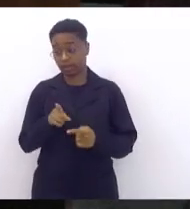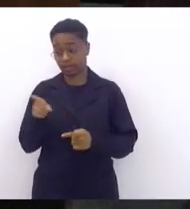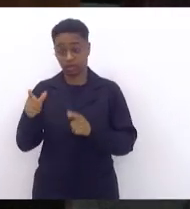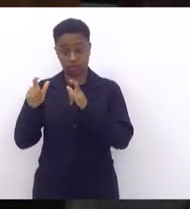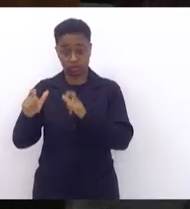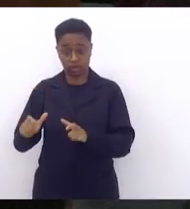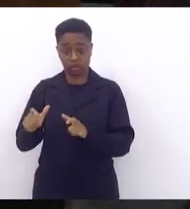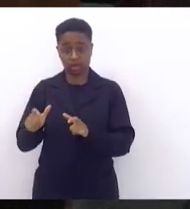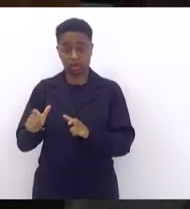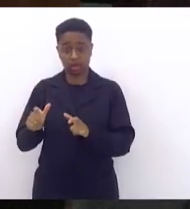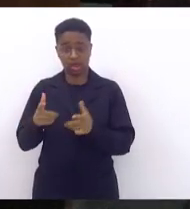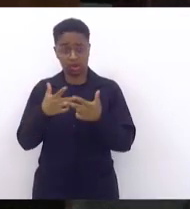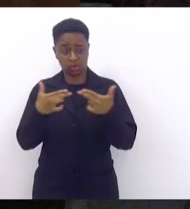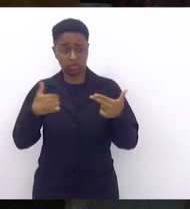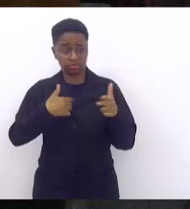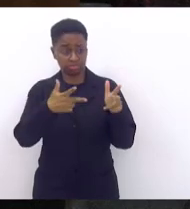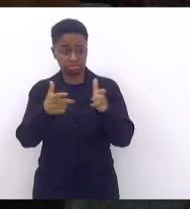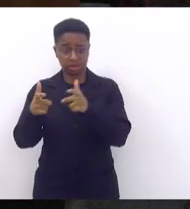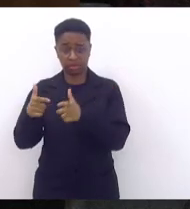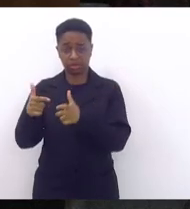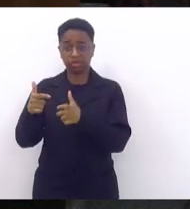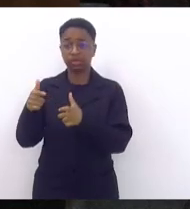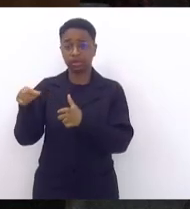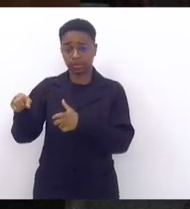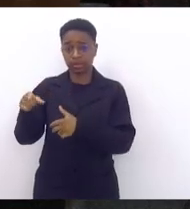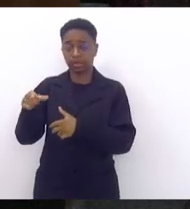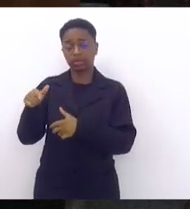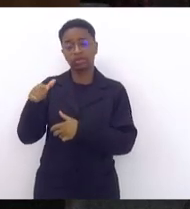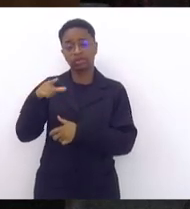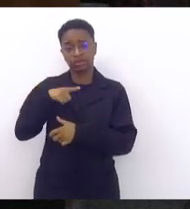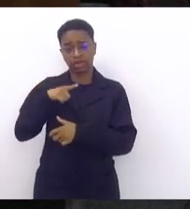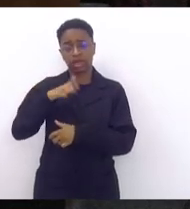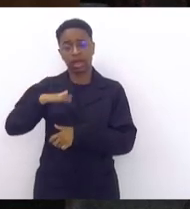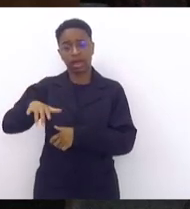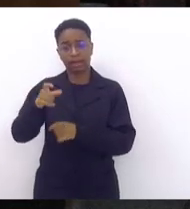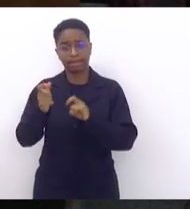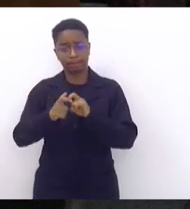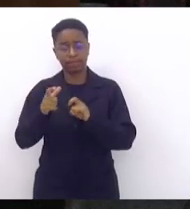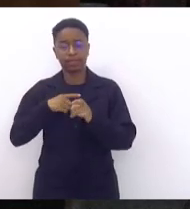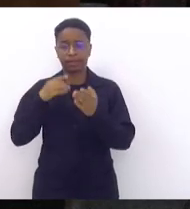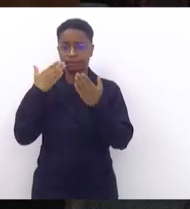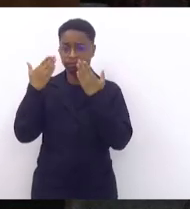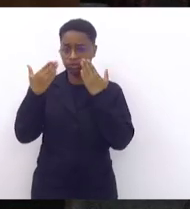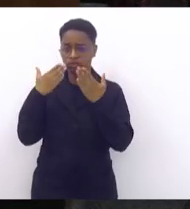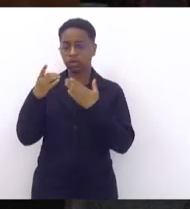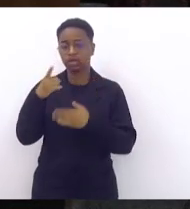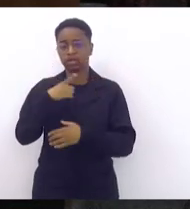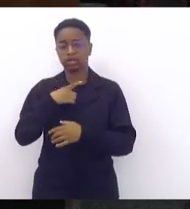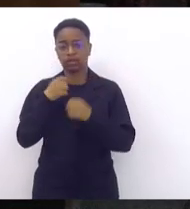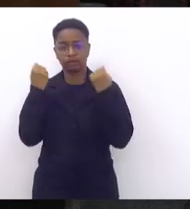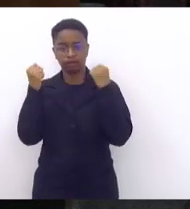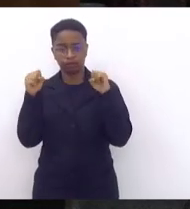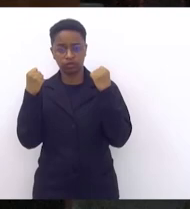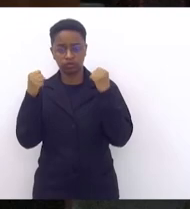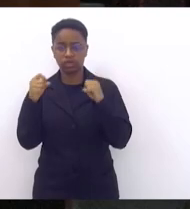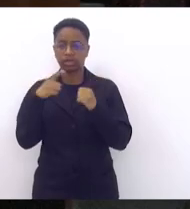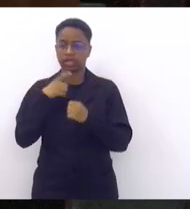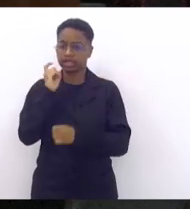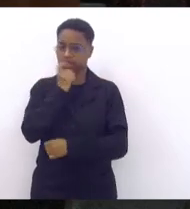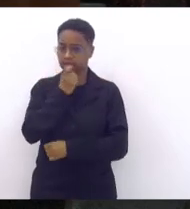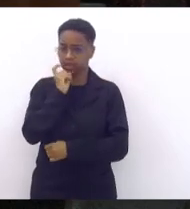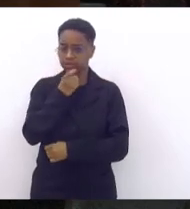já vi, nada tinha parte médica. Lá nós temos psicólogos, temos médicos, temos fisioterapeutas,